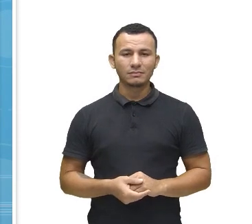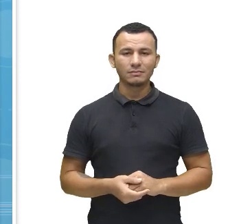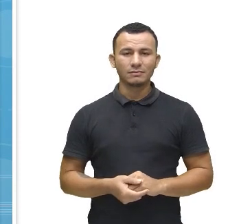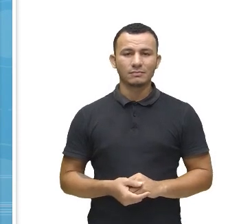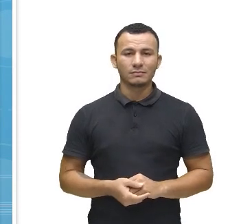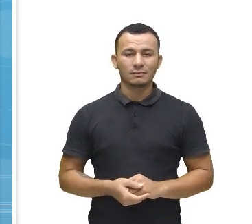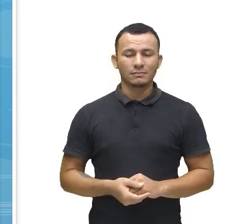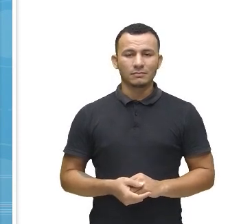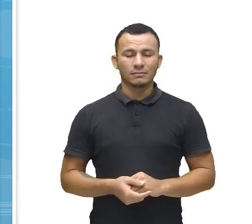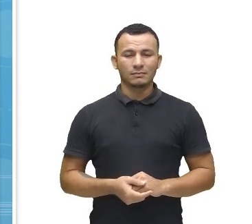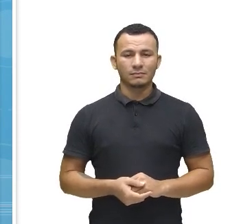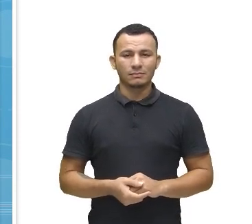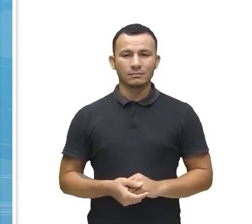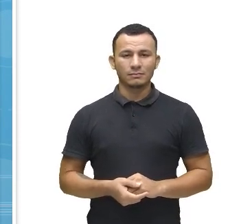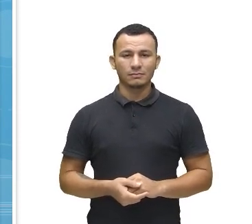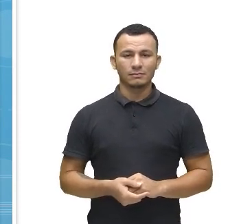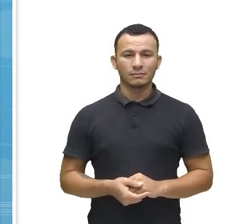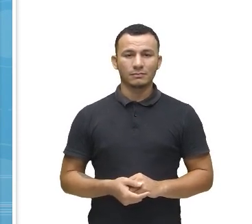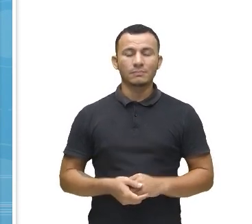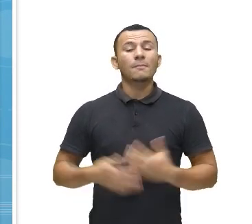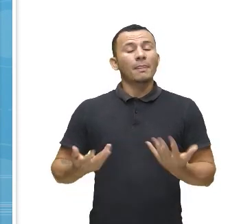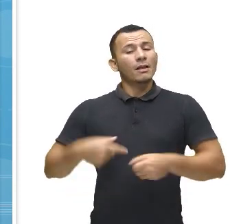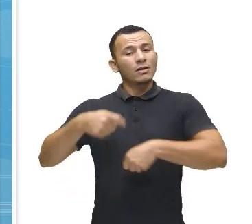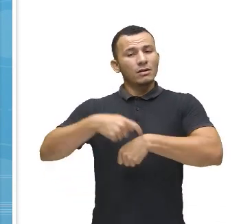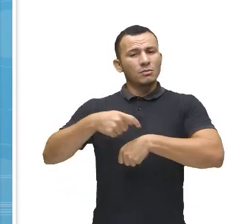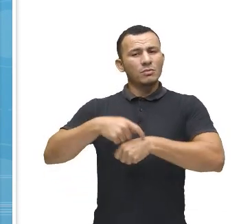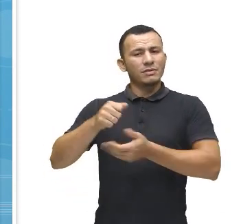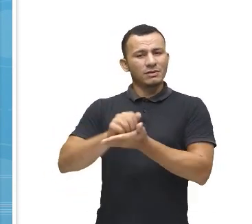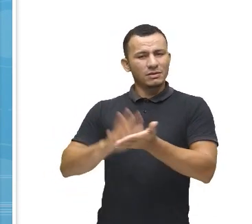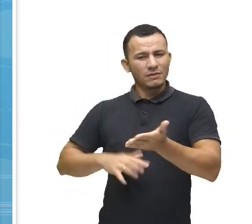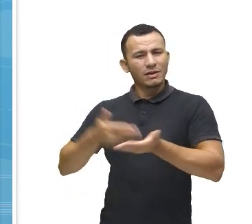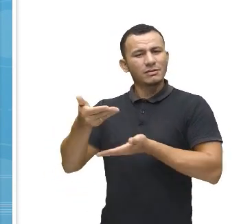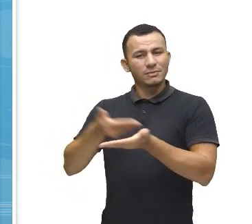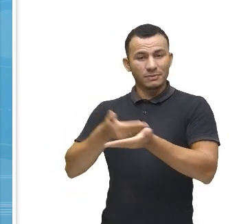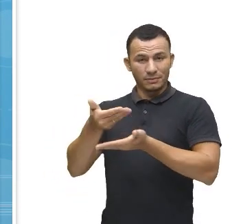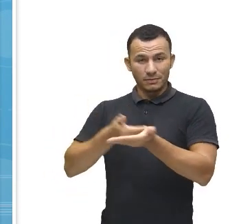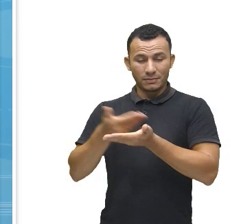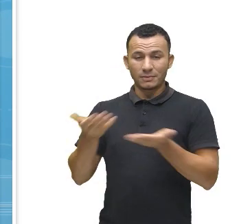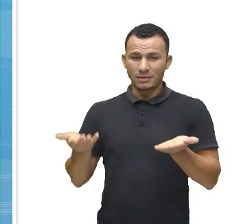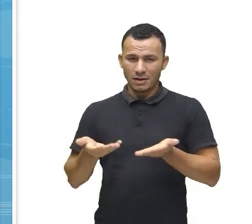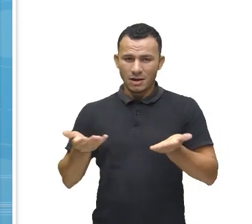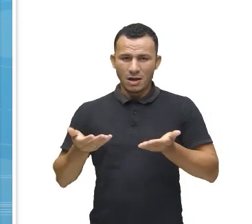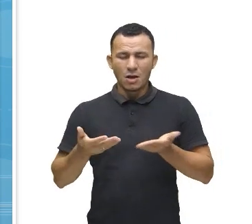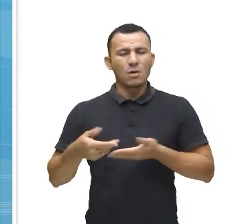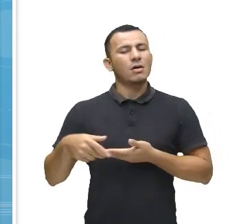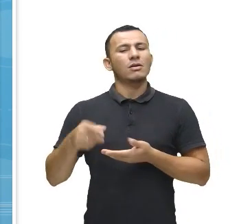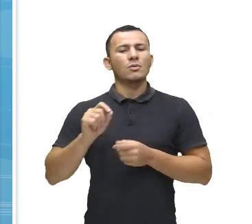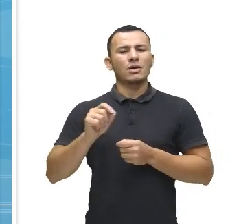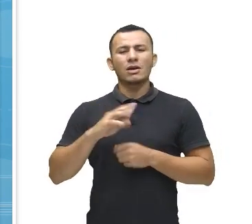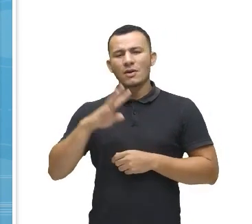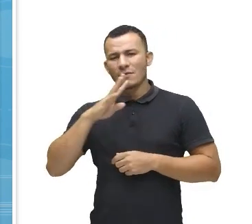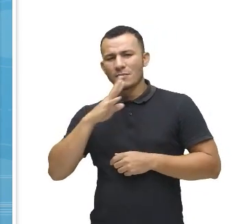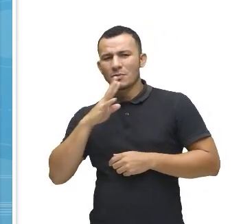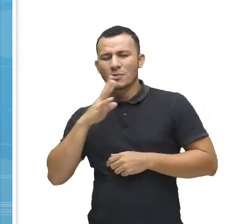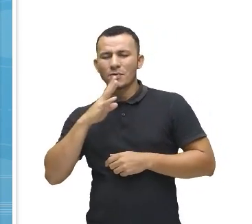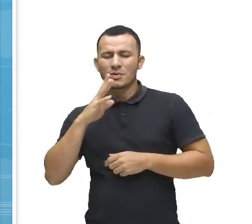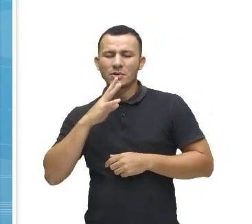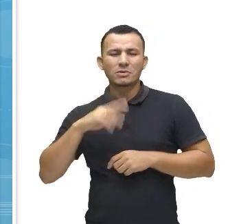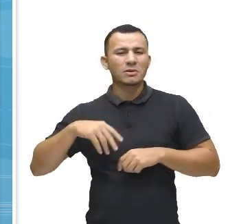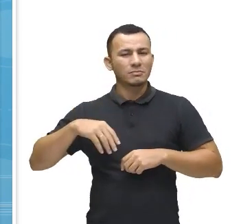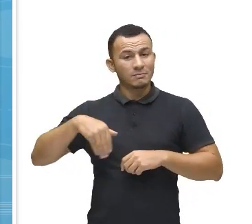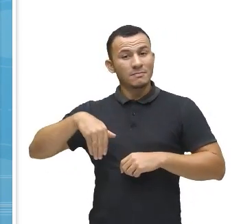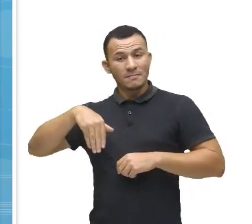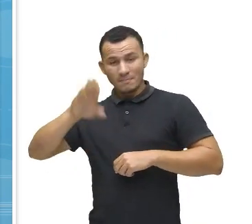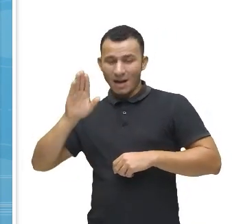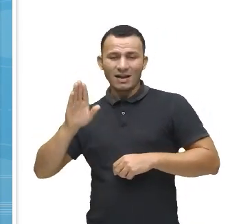Agora vamos adiante para a nossa dinâmica local interativa, que é onde a gente vai exercitar, onde a gente vai conhecer um pouco